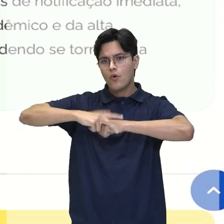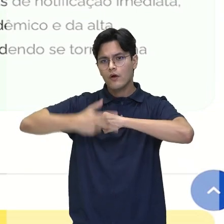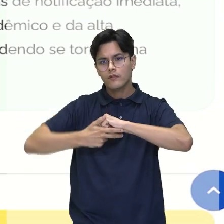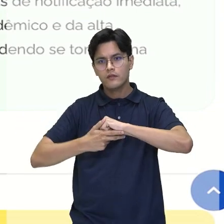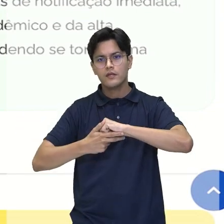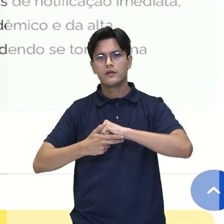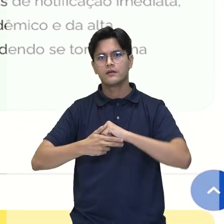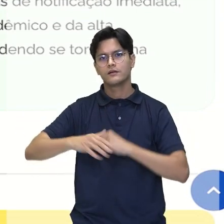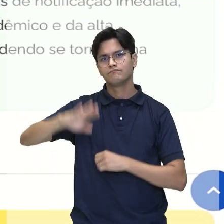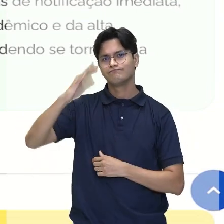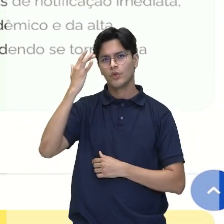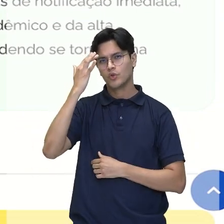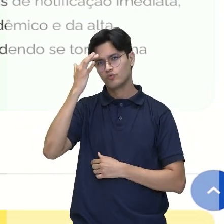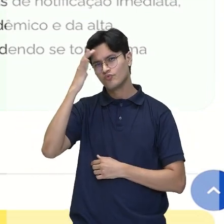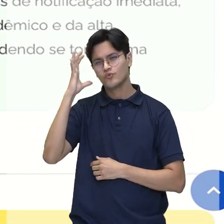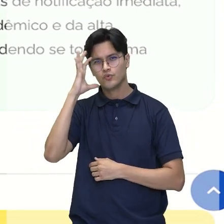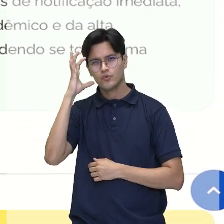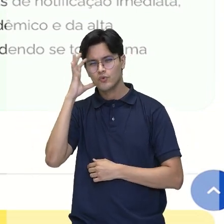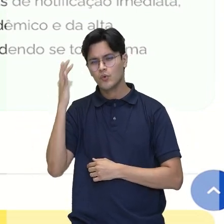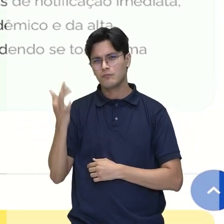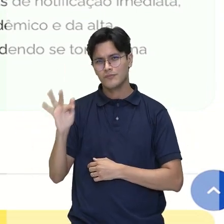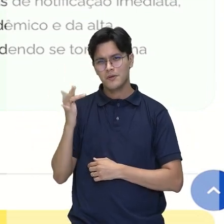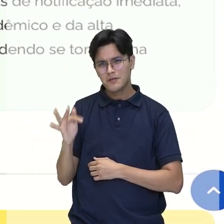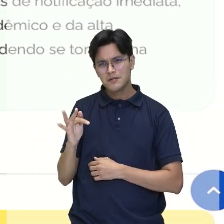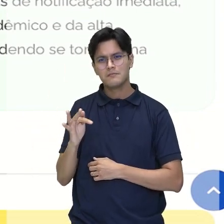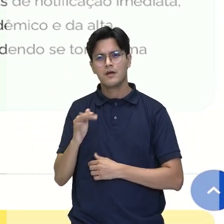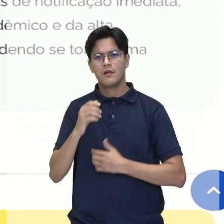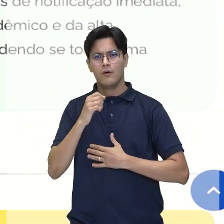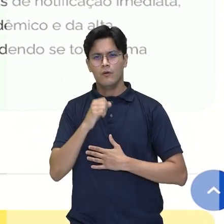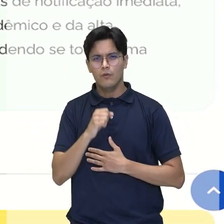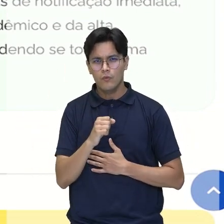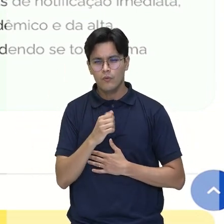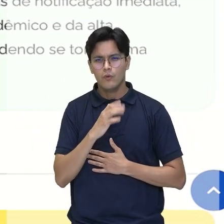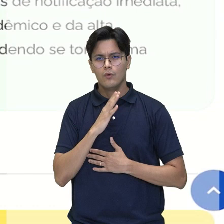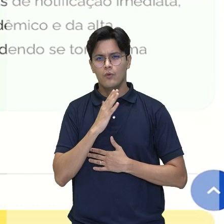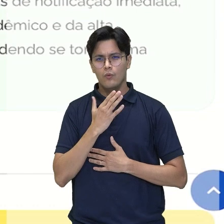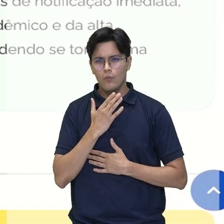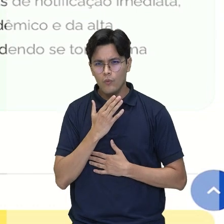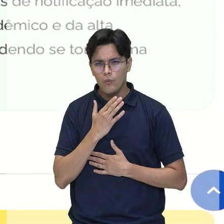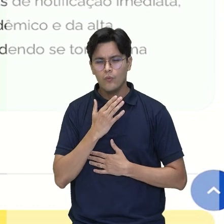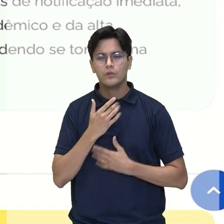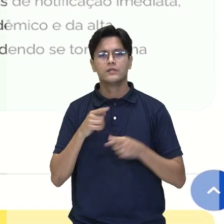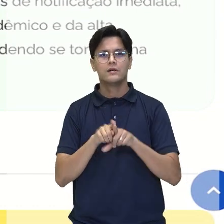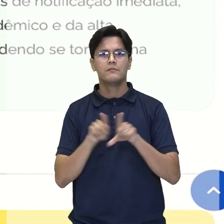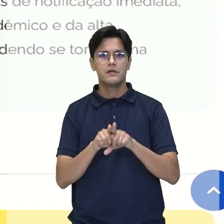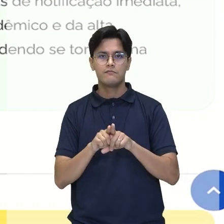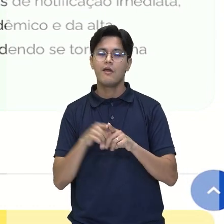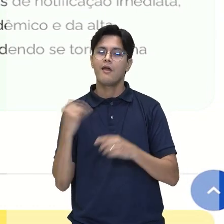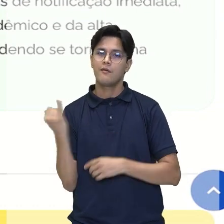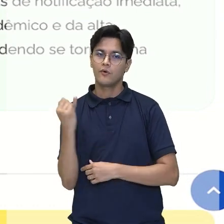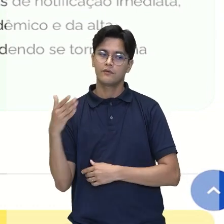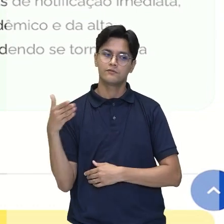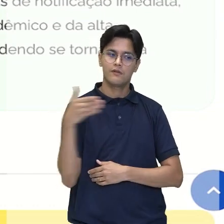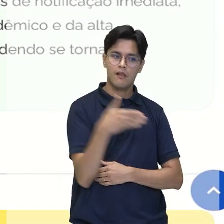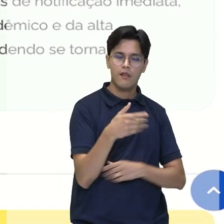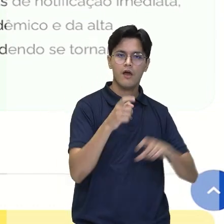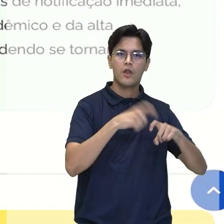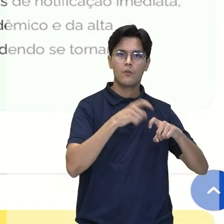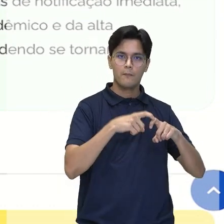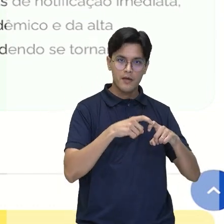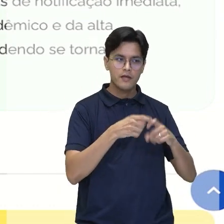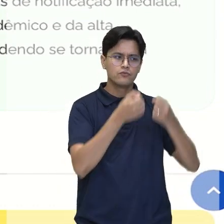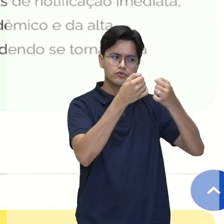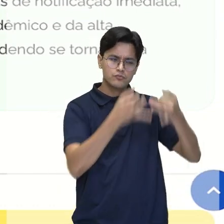náusea, diarreia. E aí é importante você procurar ajuda médica, né? Não pode simplesmente já dizer o que é ou não a doença,